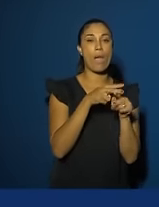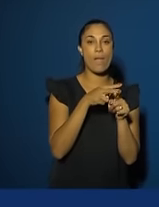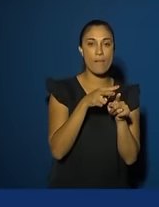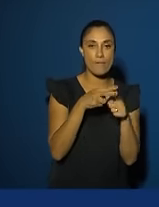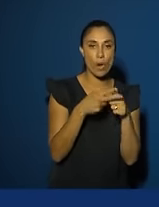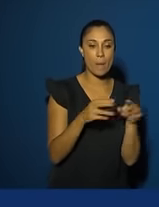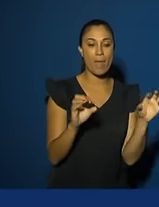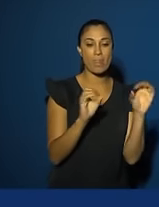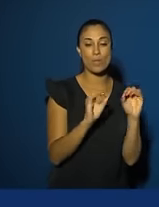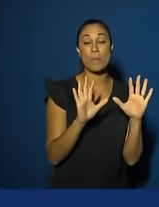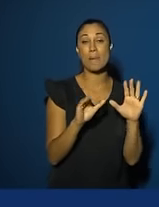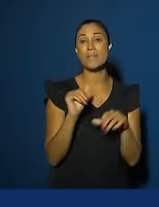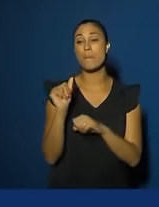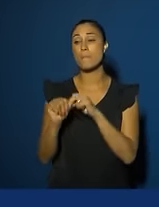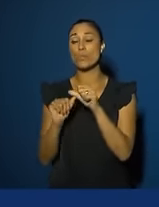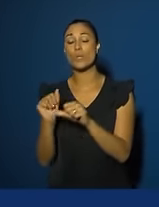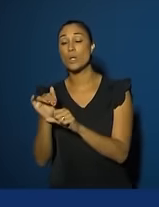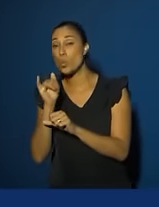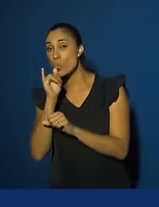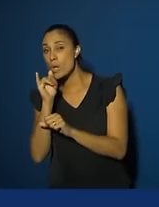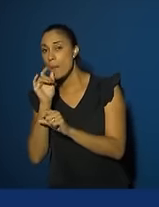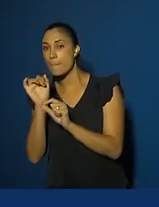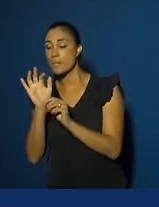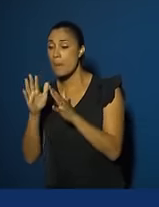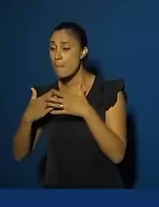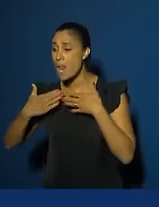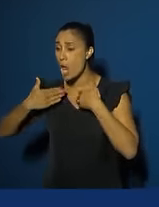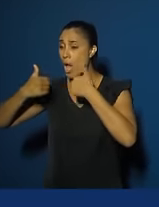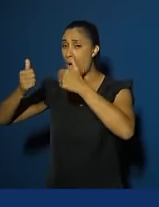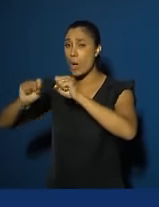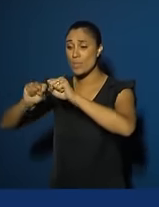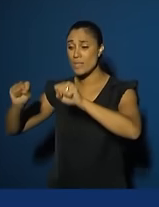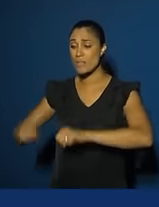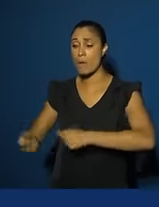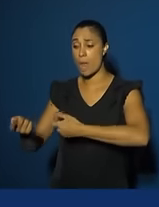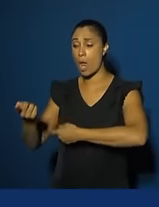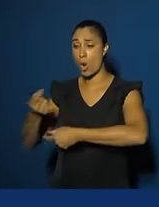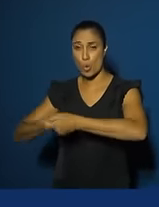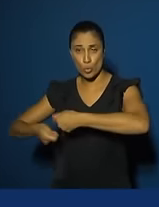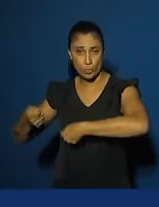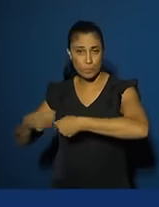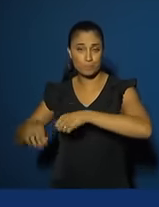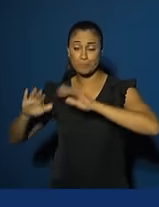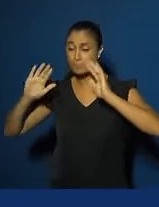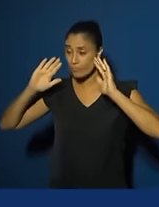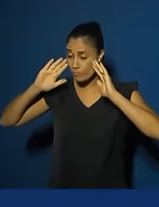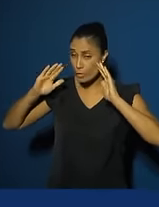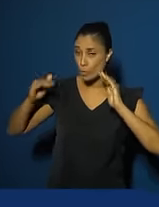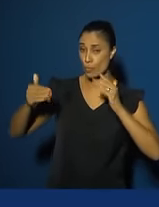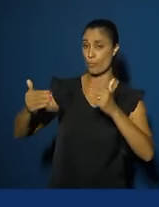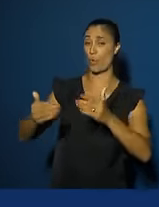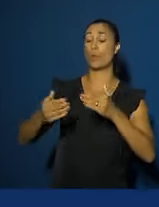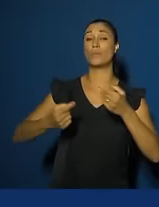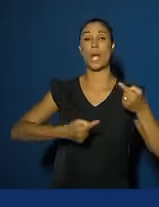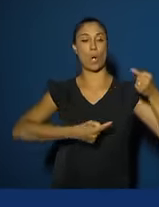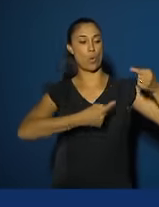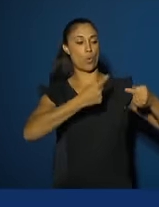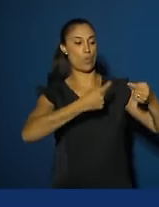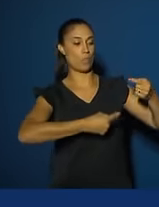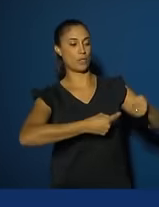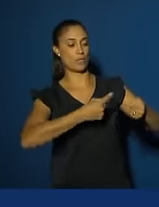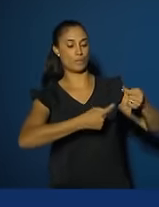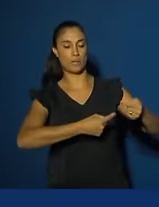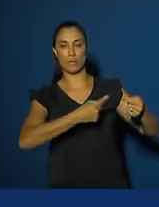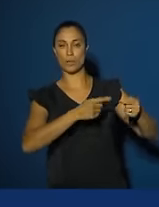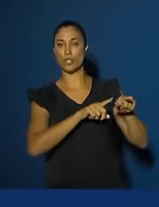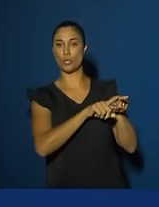a composição para melhorar a eficiência do sistema econômico tanto do ponto de vista da competitividade do